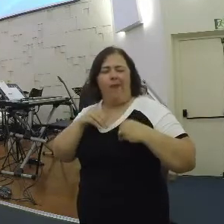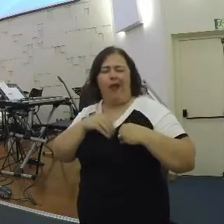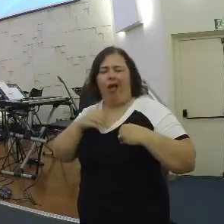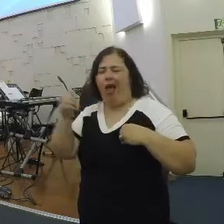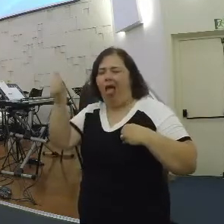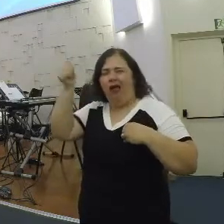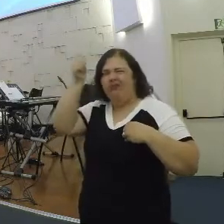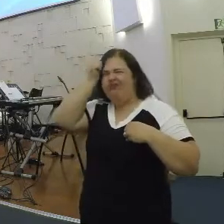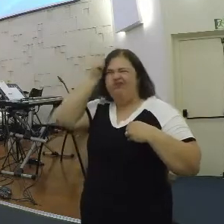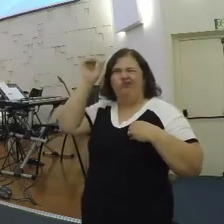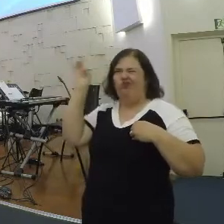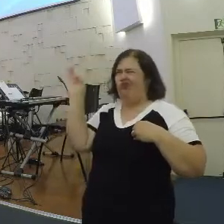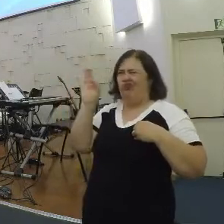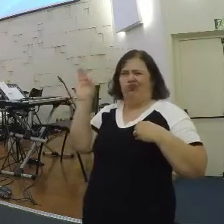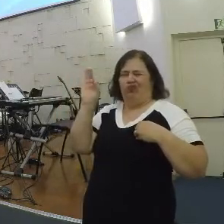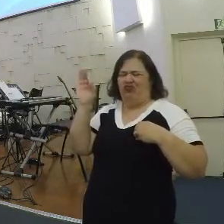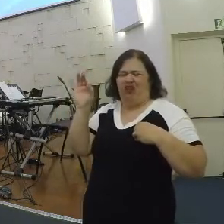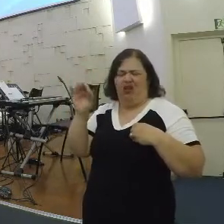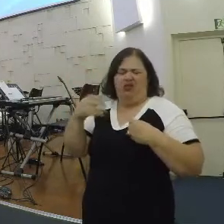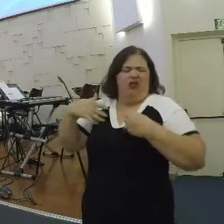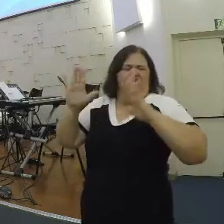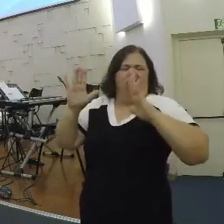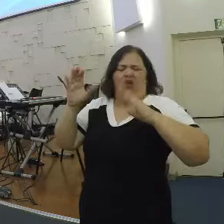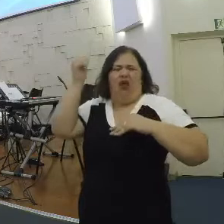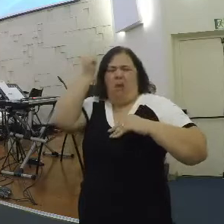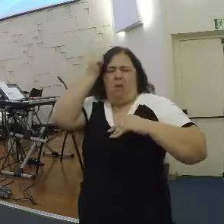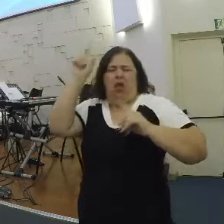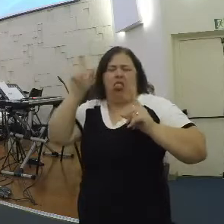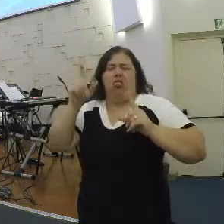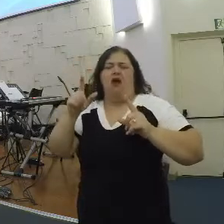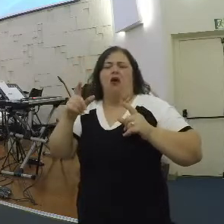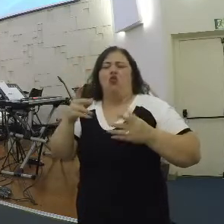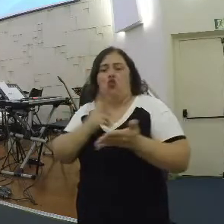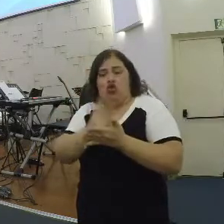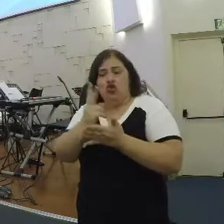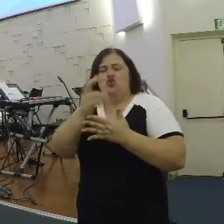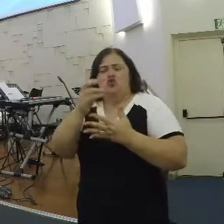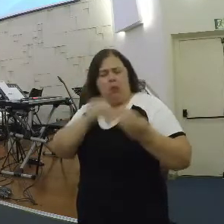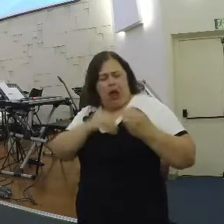solo é aquele que se permite ouvir com atenção o Evangelho,